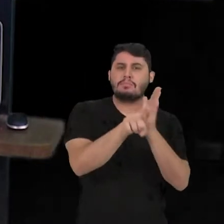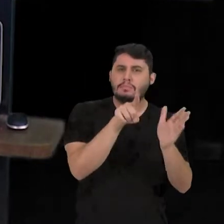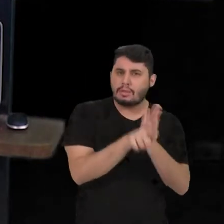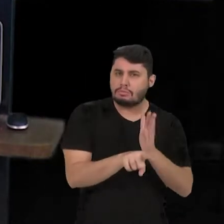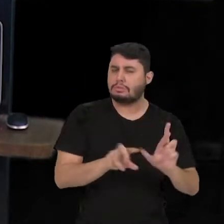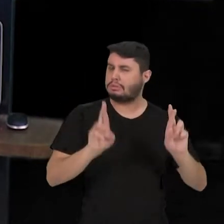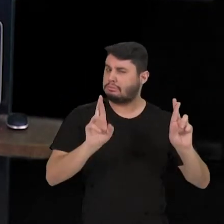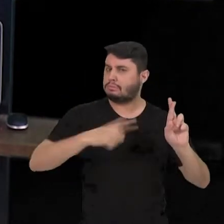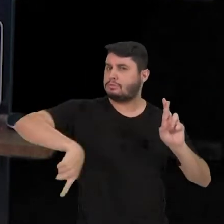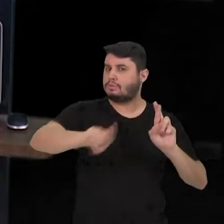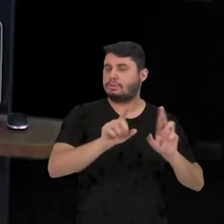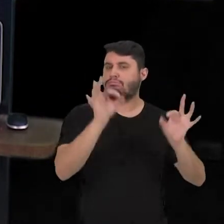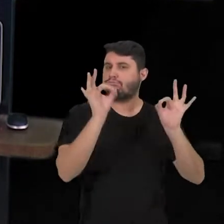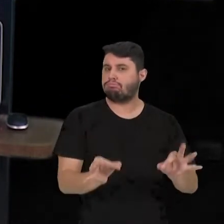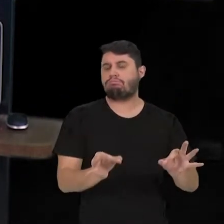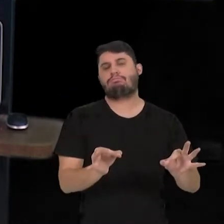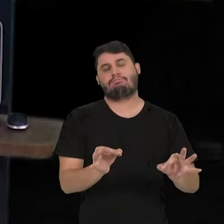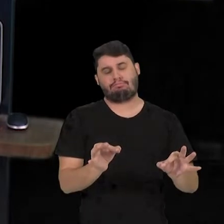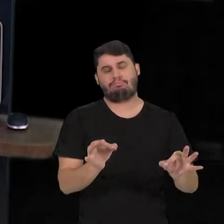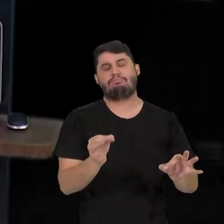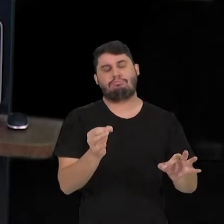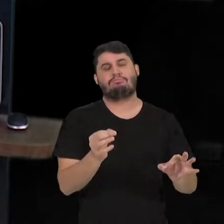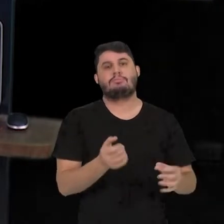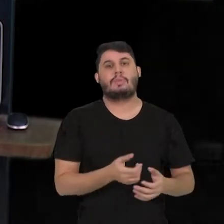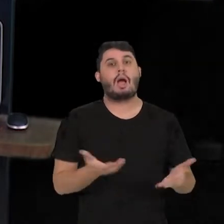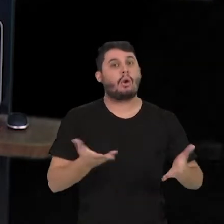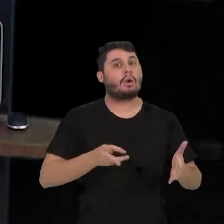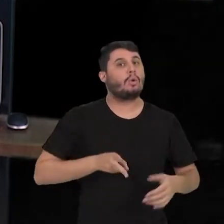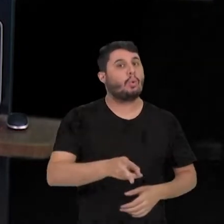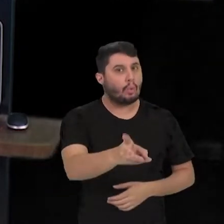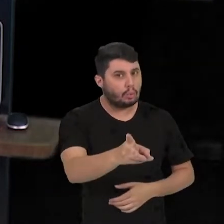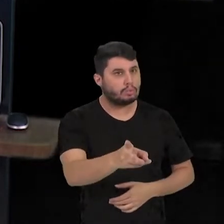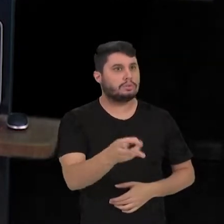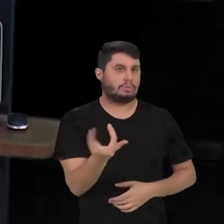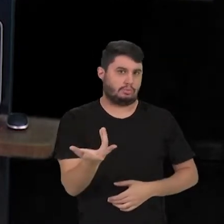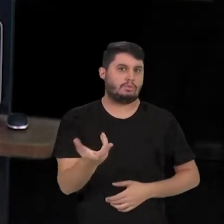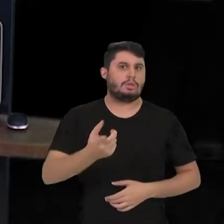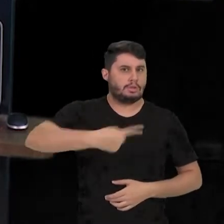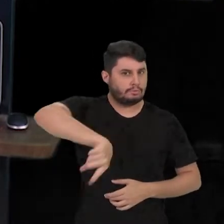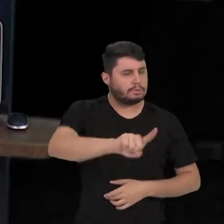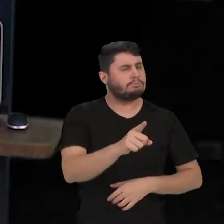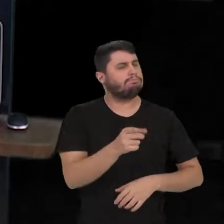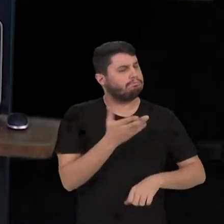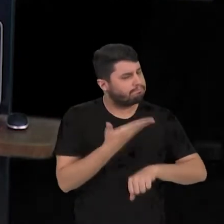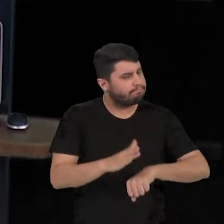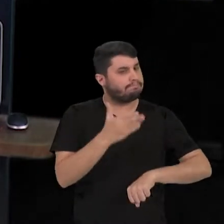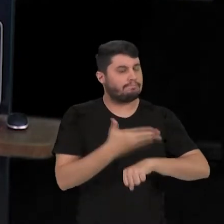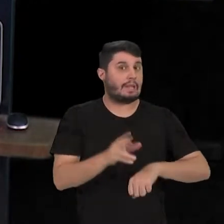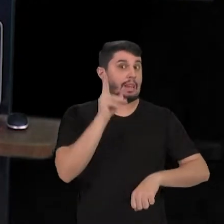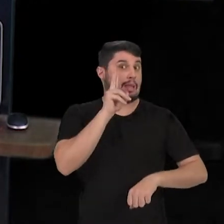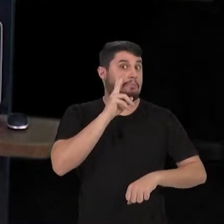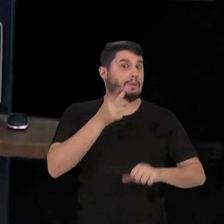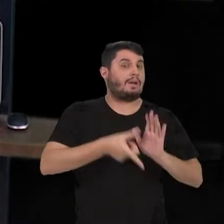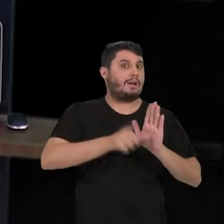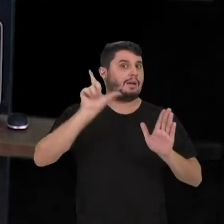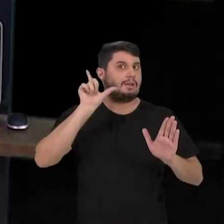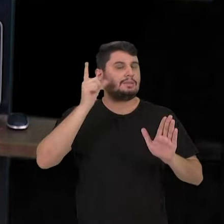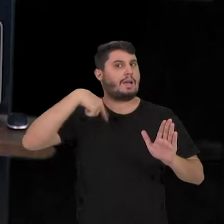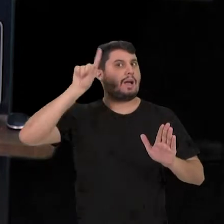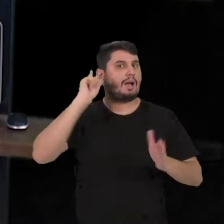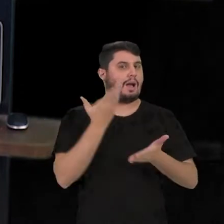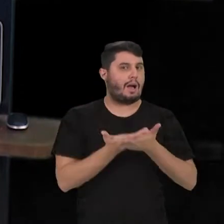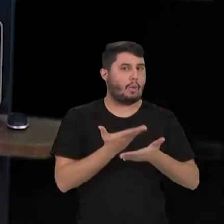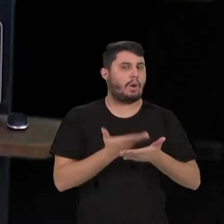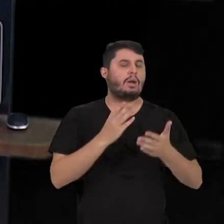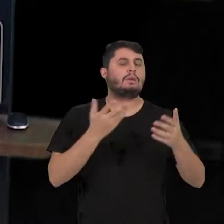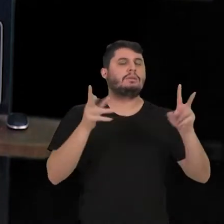que vocês conseguiram. Hoje a gente vai dar sequência. Agora, diretamente com mão na massa, né? Vocês lembram, na última aula a gente trabalhou um texto só do Enem. Hoje a